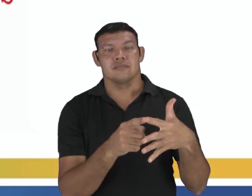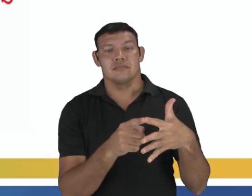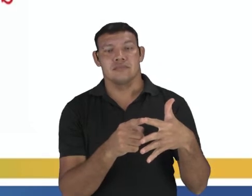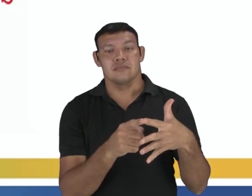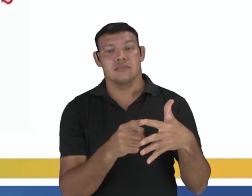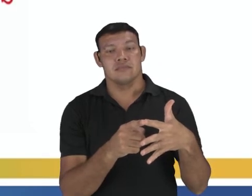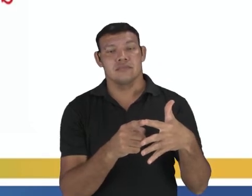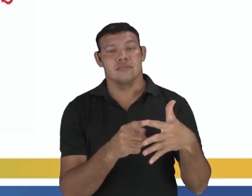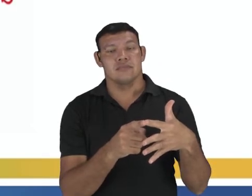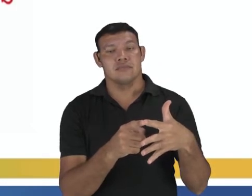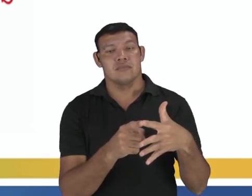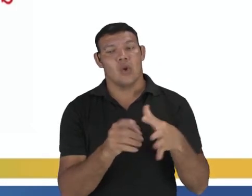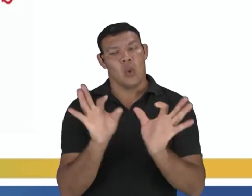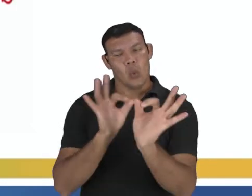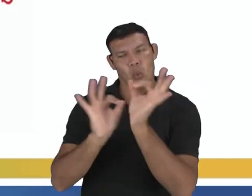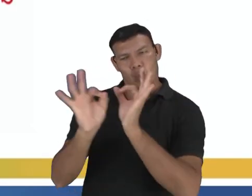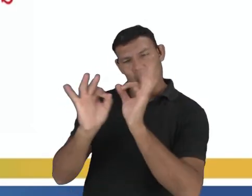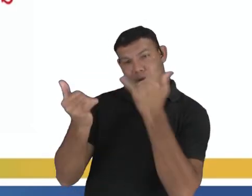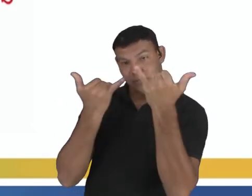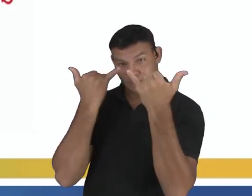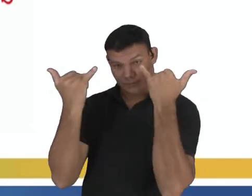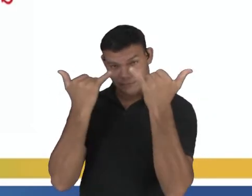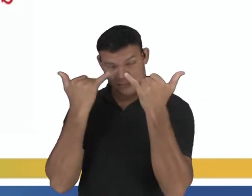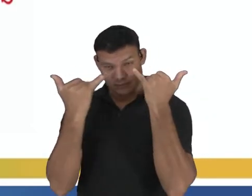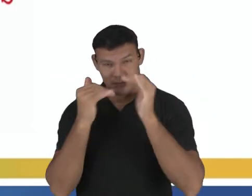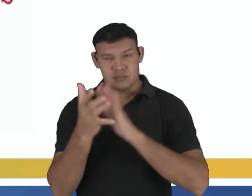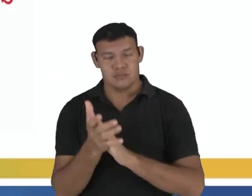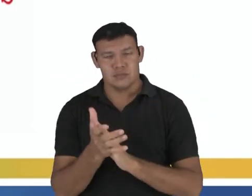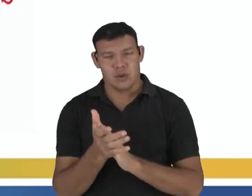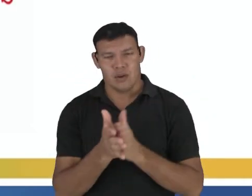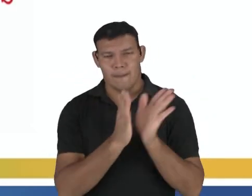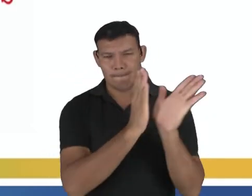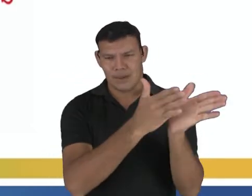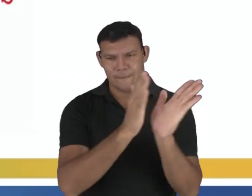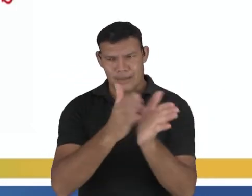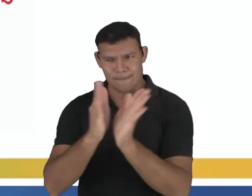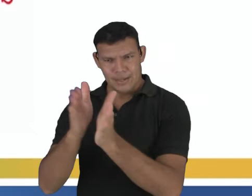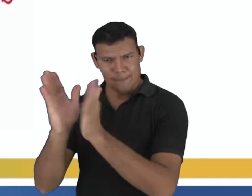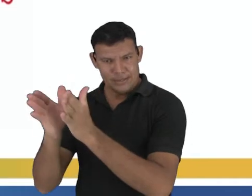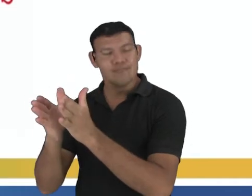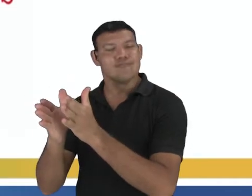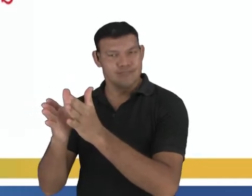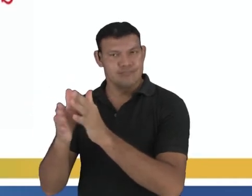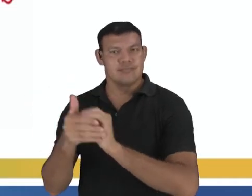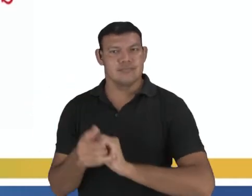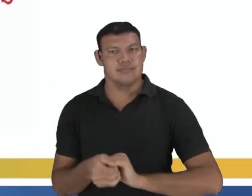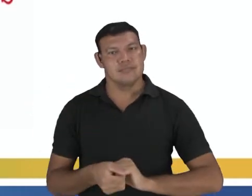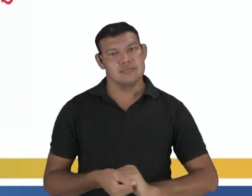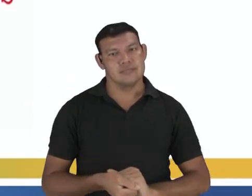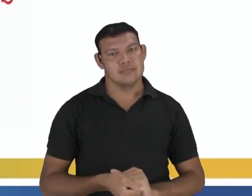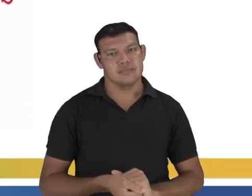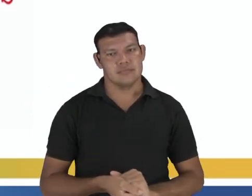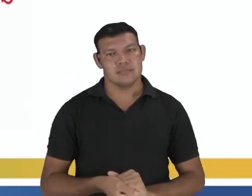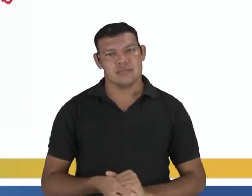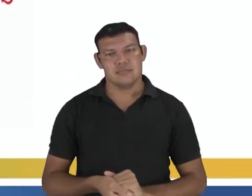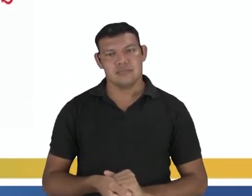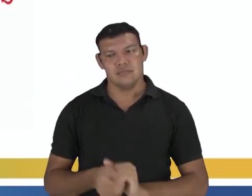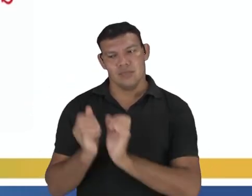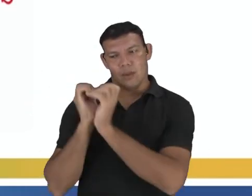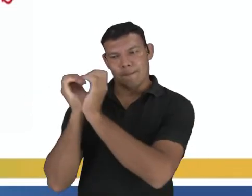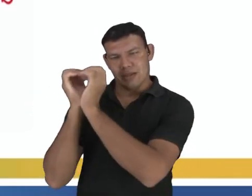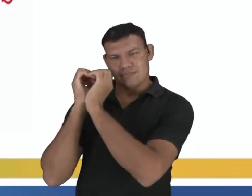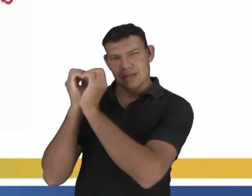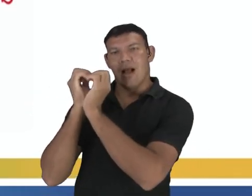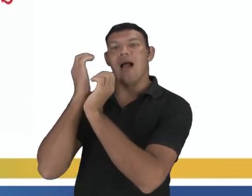essas informações e organizá-las, ou seja, atribuir uma ordem lógica para ela, ou, na verdade, para o seu